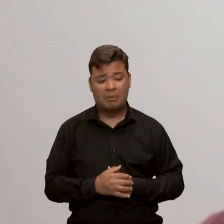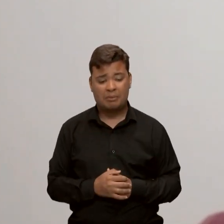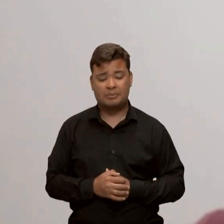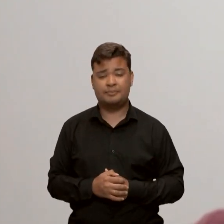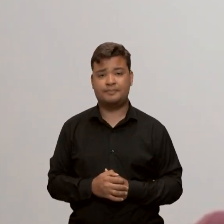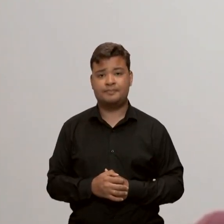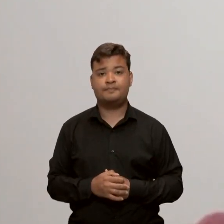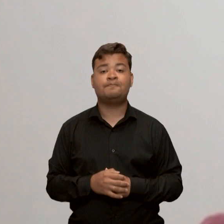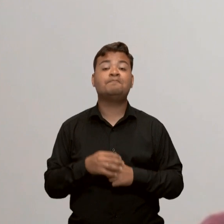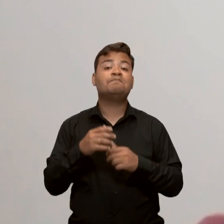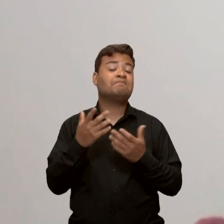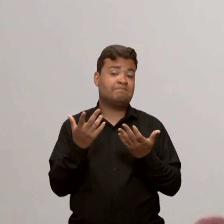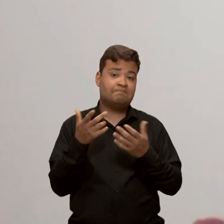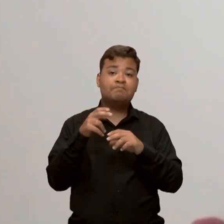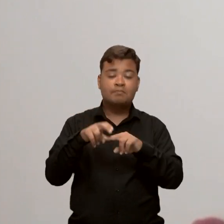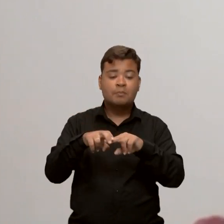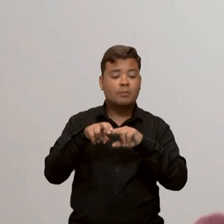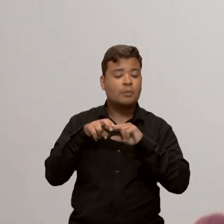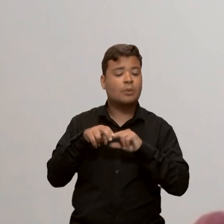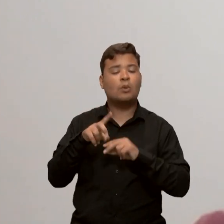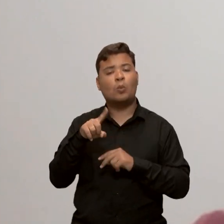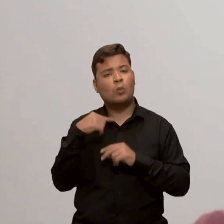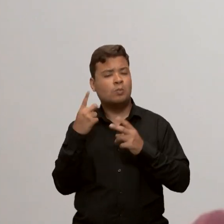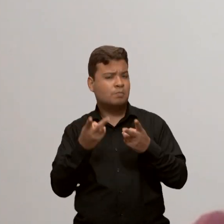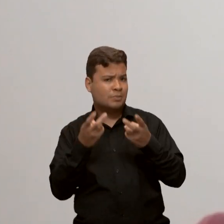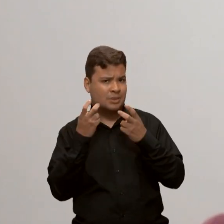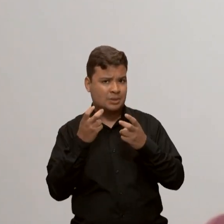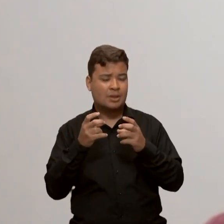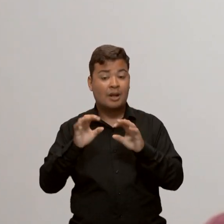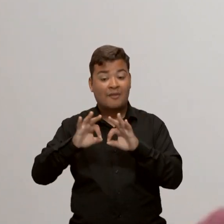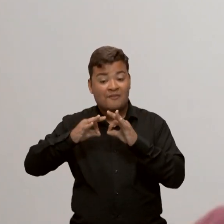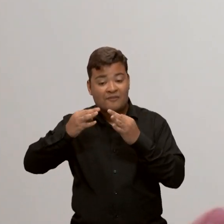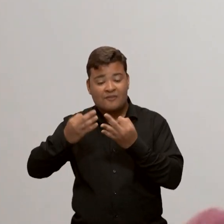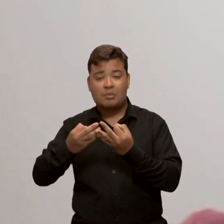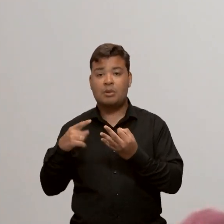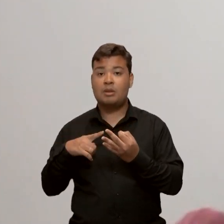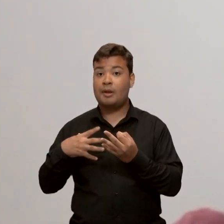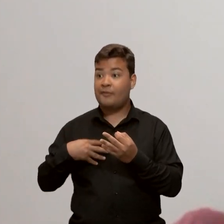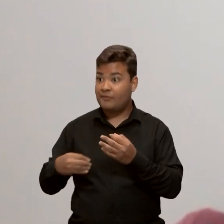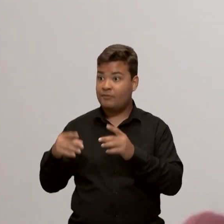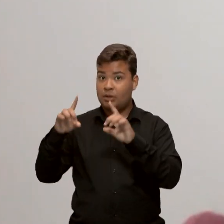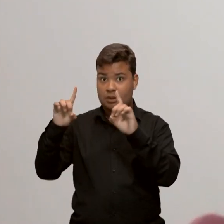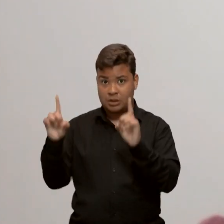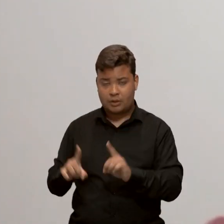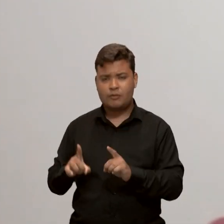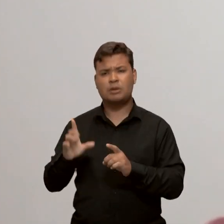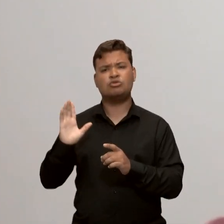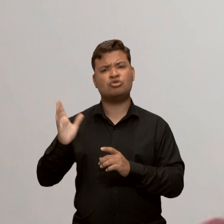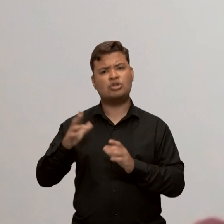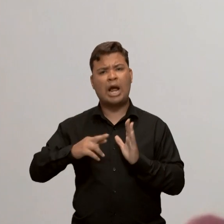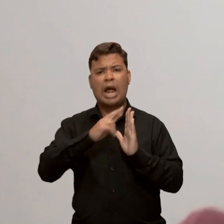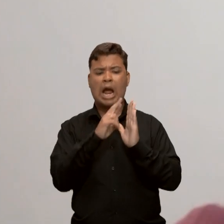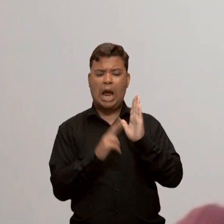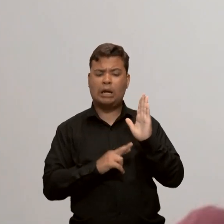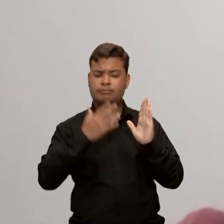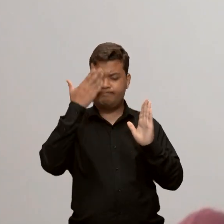disso, nós vemos, né, as famílias com deficiência, e é comprovado já no